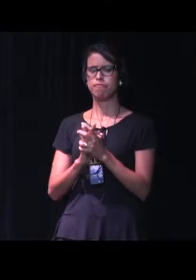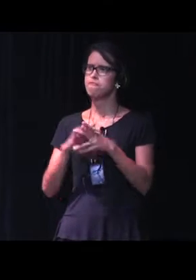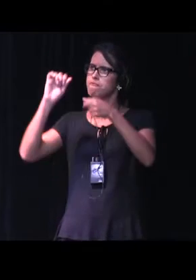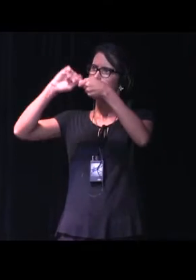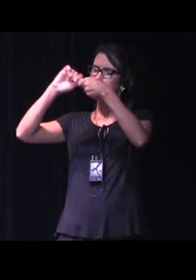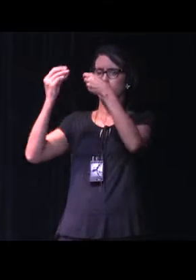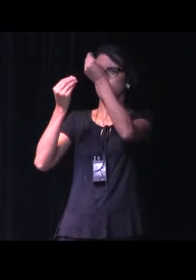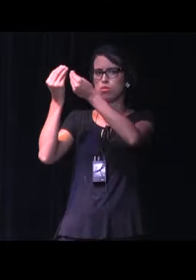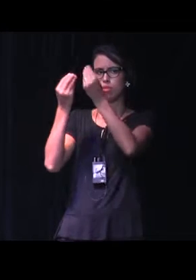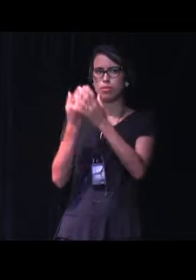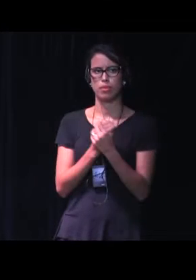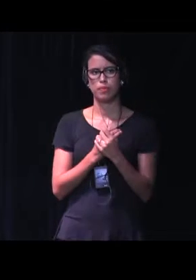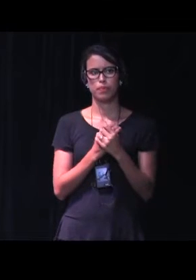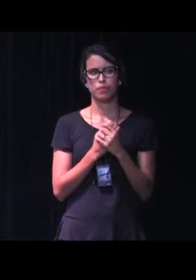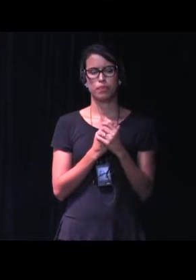força ascendente,